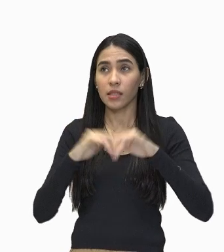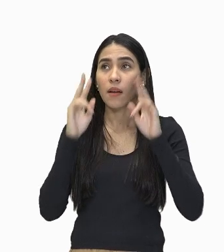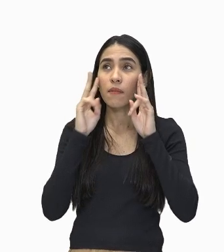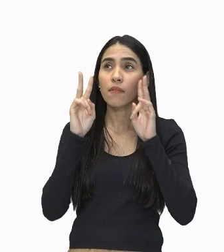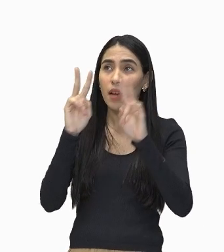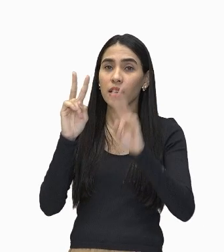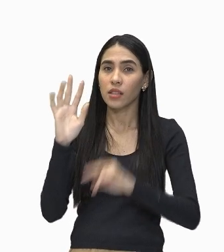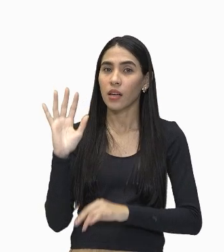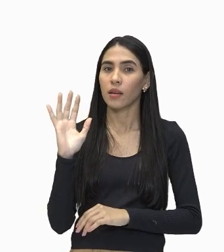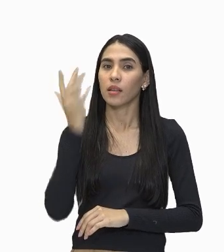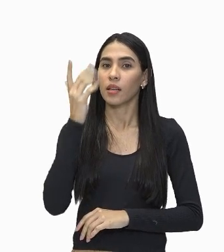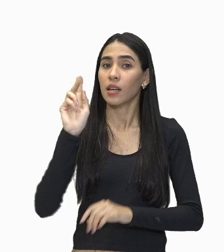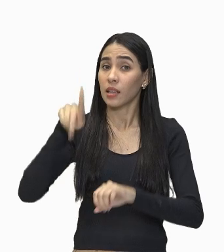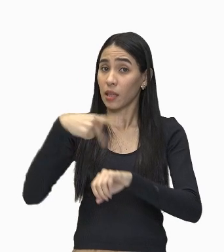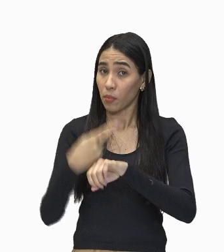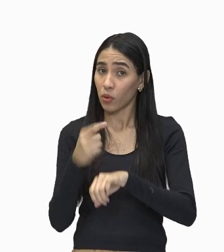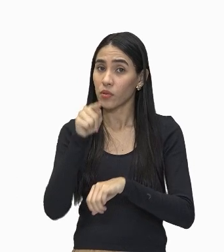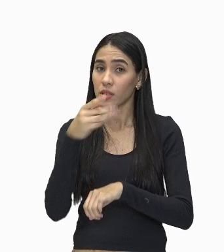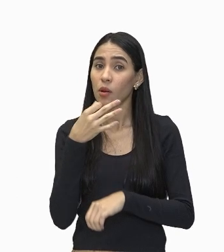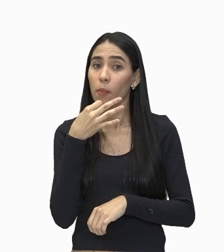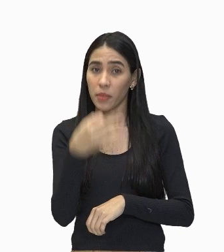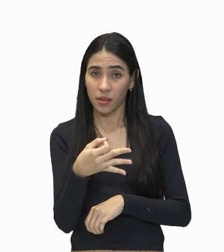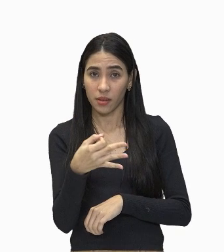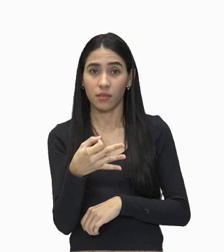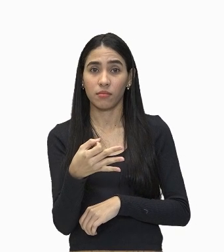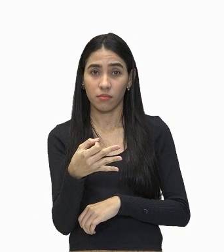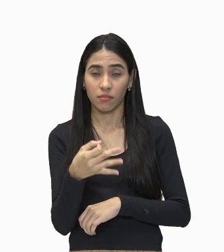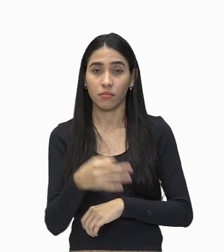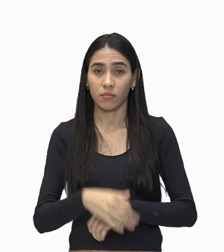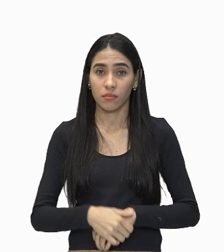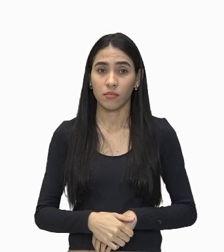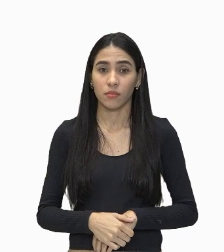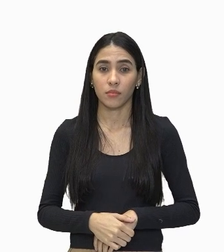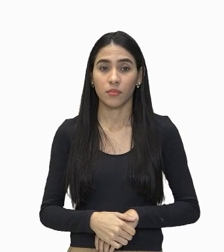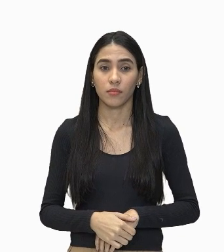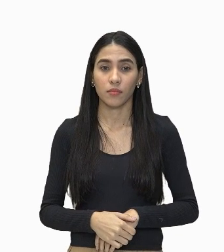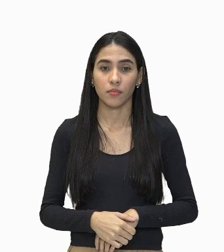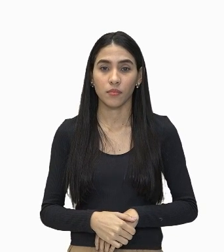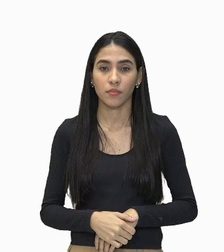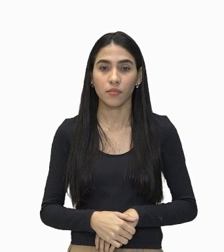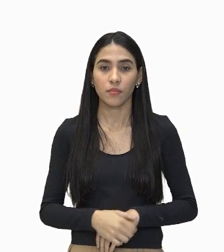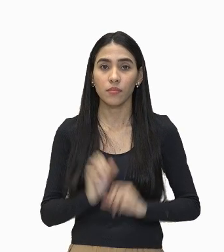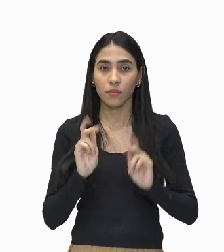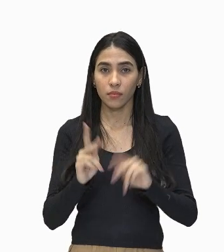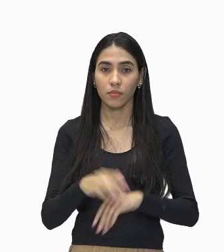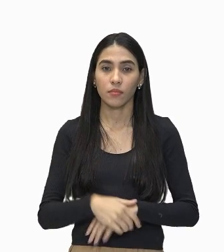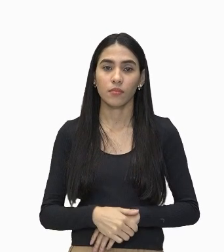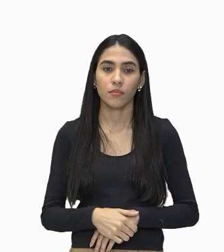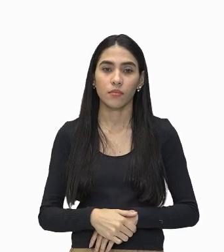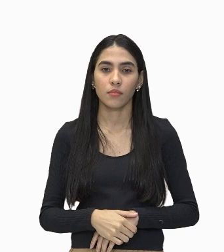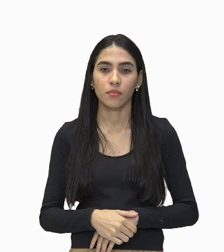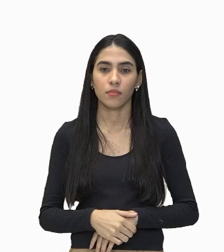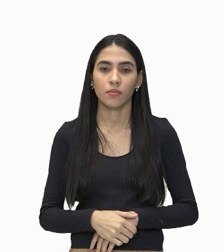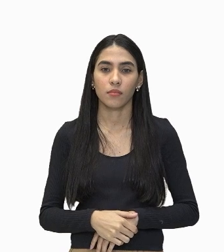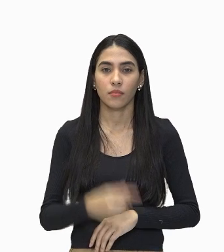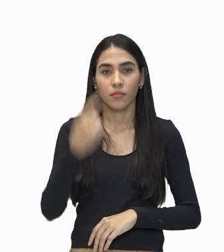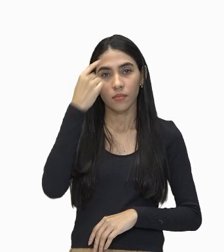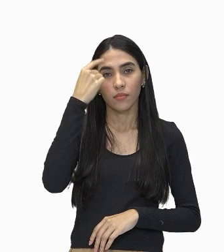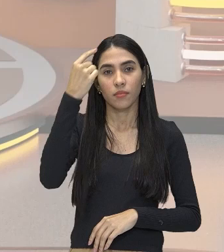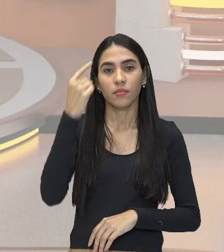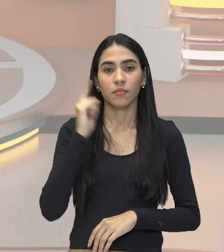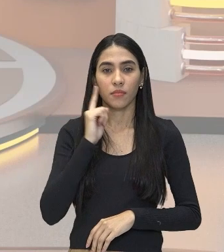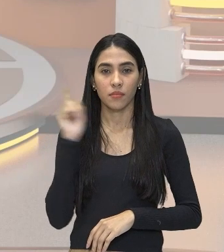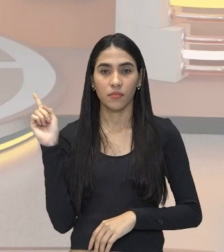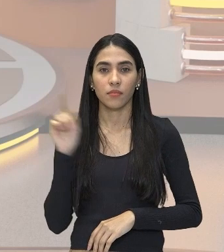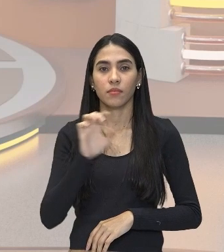fenômeno, e depois você se posiciona nesse fenômeno. Tá bom? Então, essa aqui é a ideia